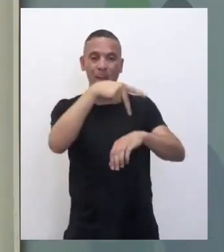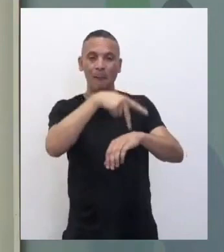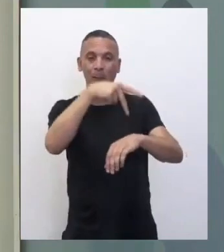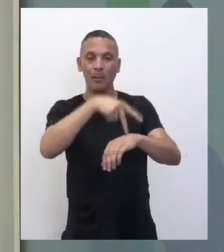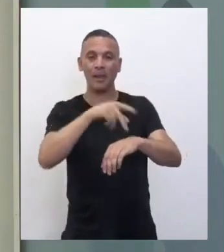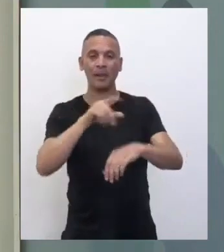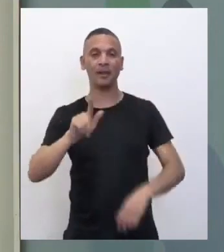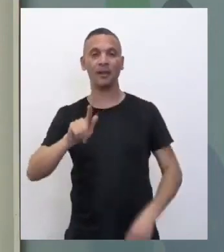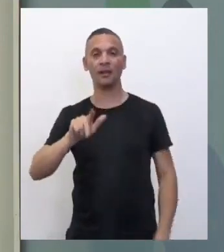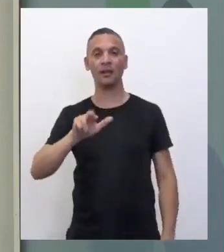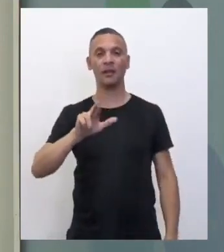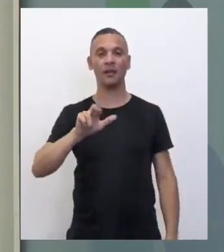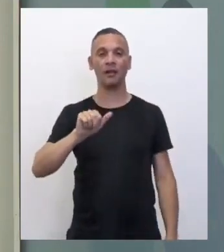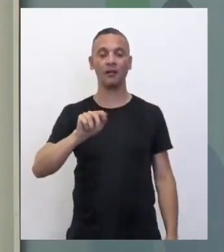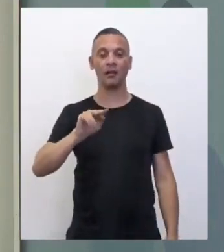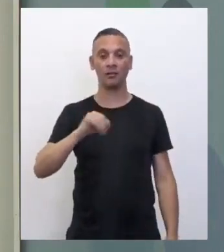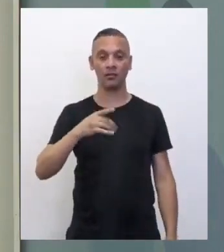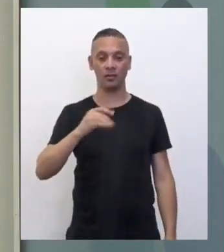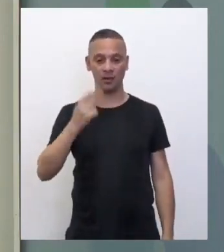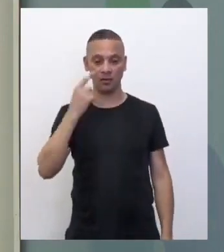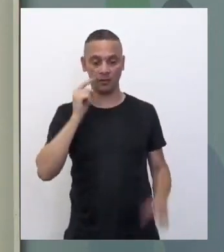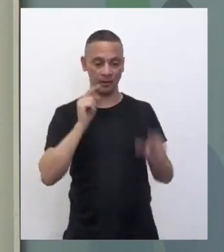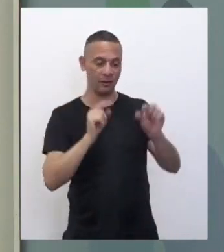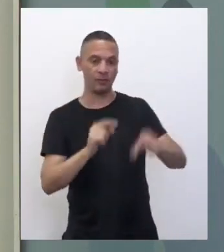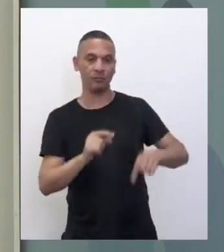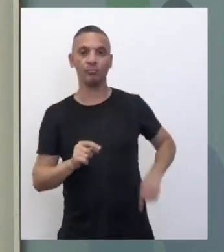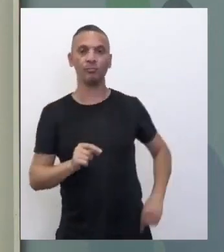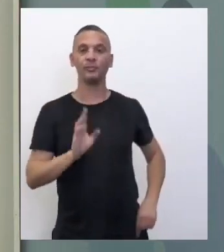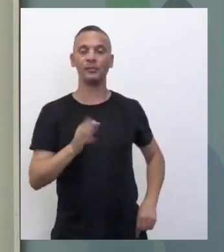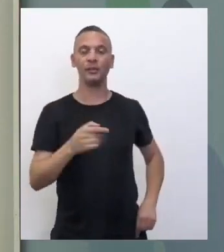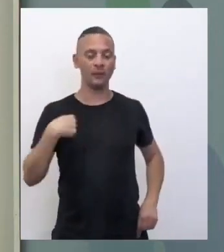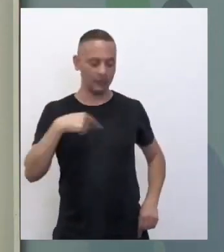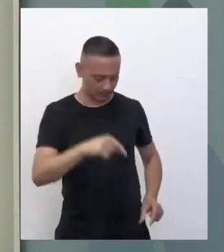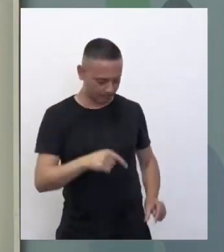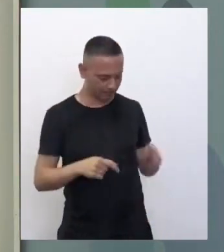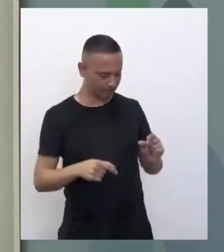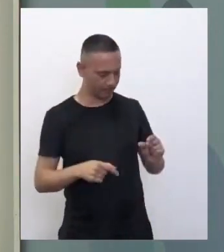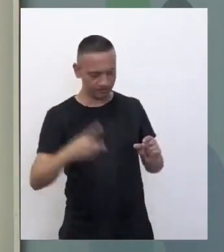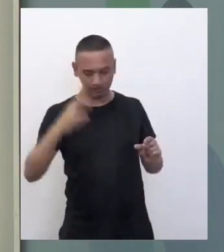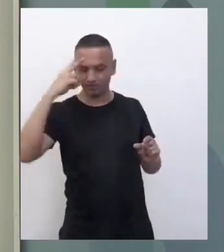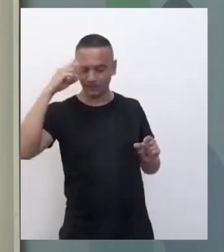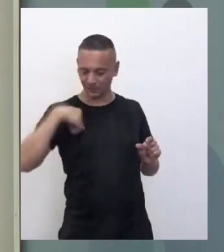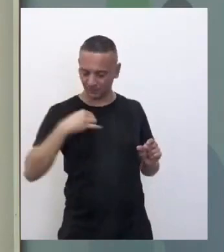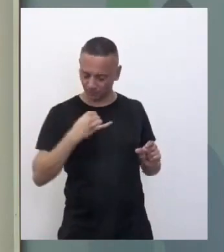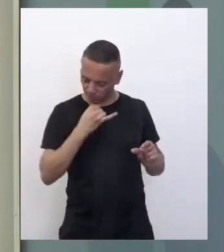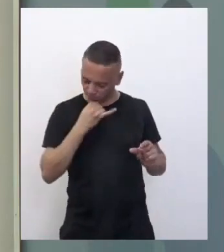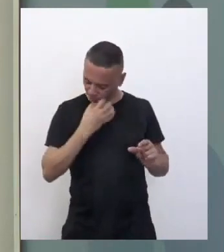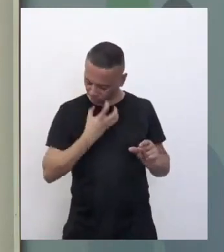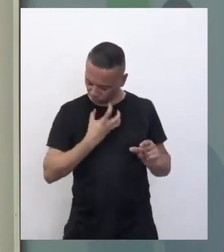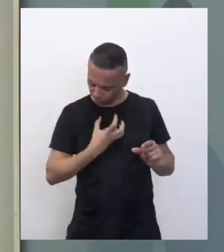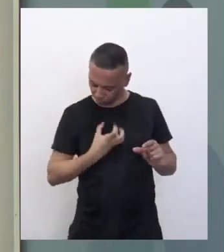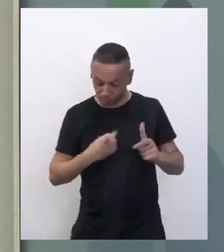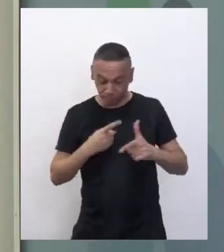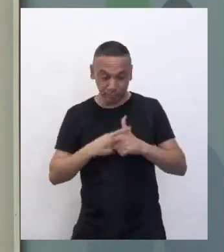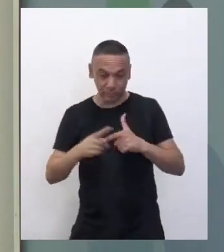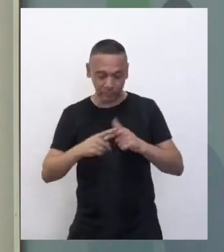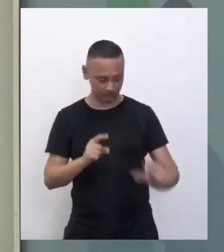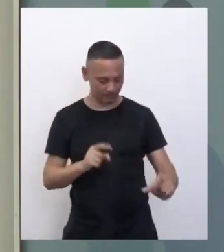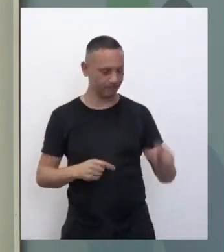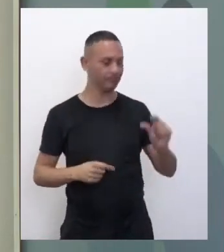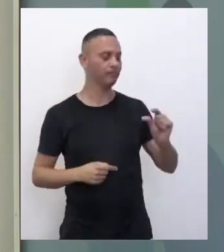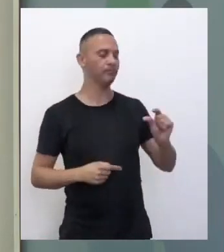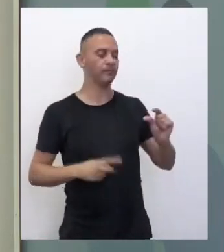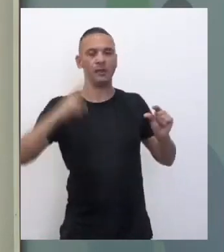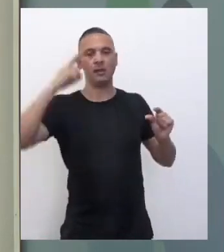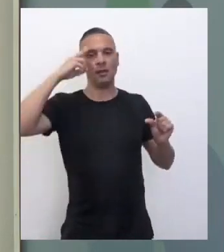que eu uso para sempre me recordar quando eu estou em alguma situação mais triste, difícil, os problemas que a vida me apresenta, para eu me lembrar